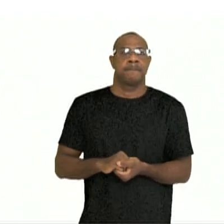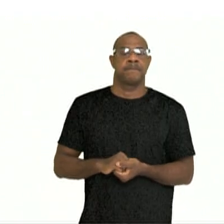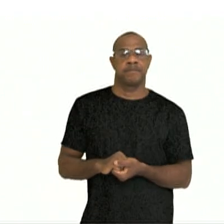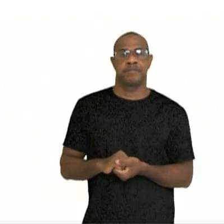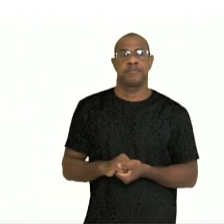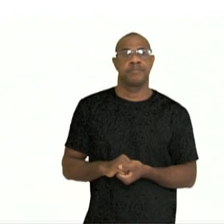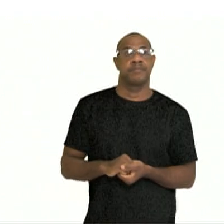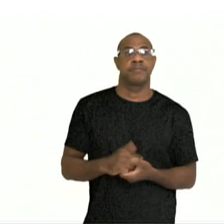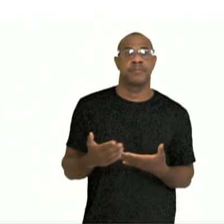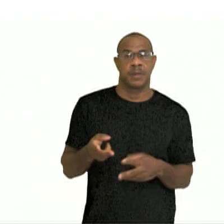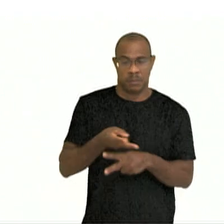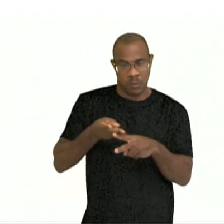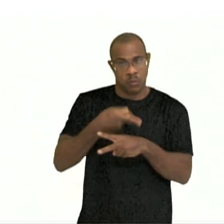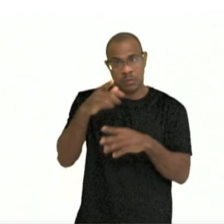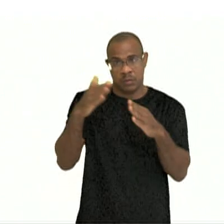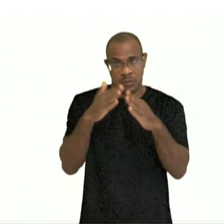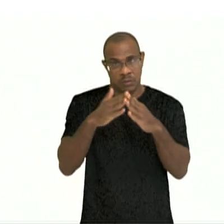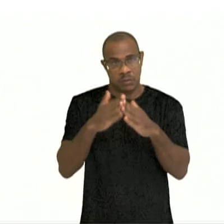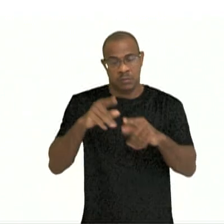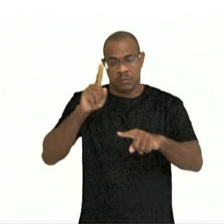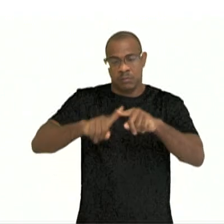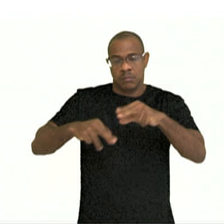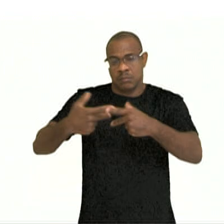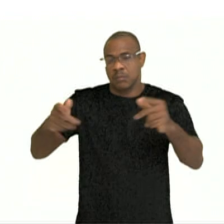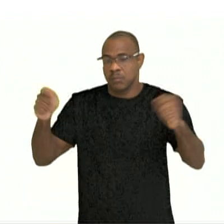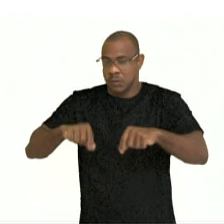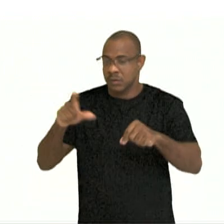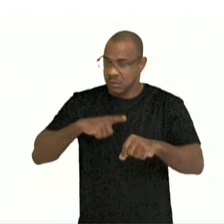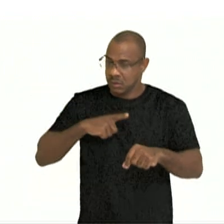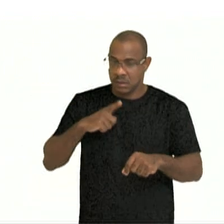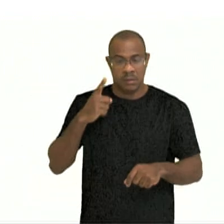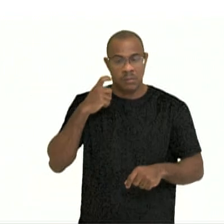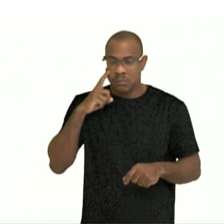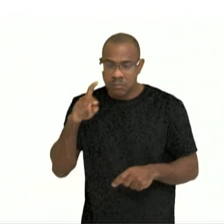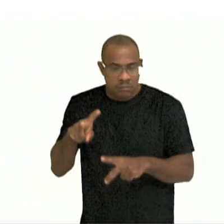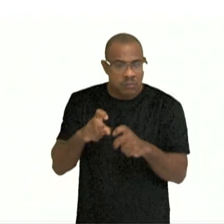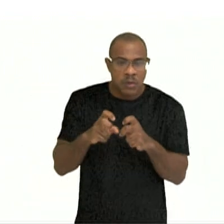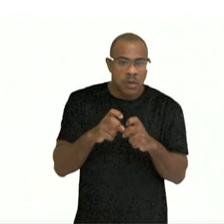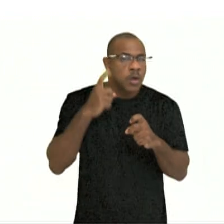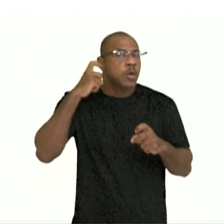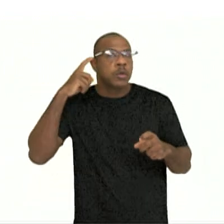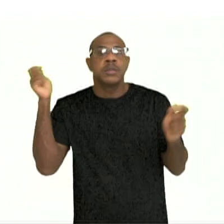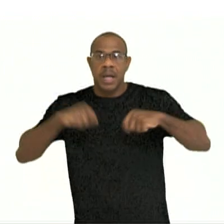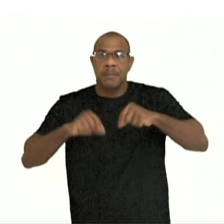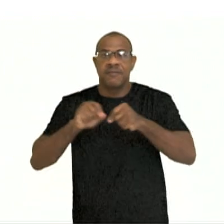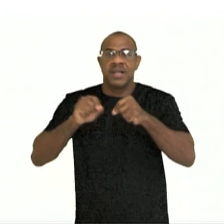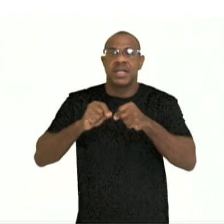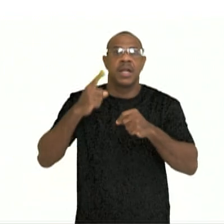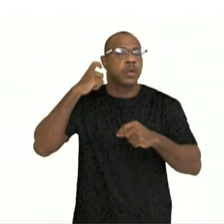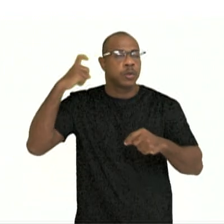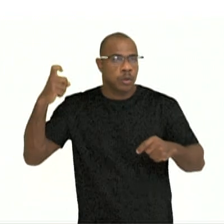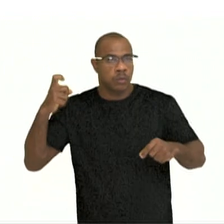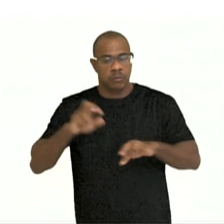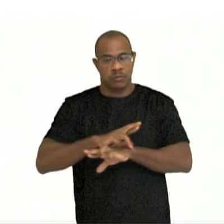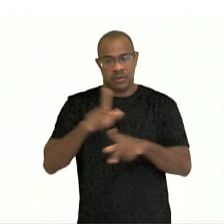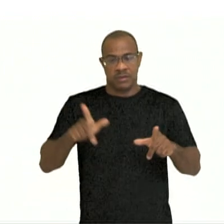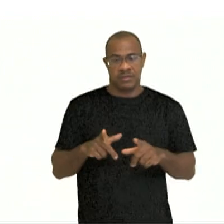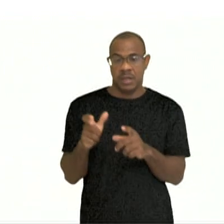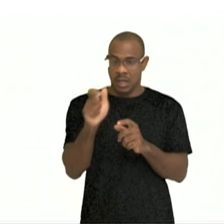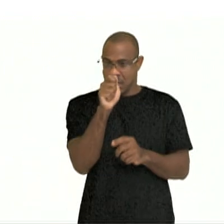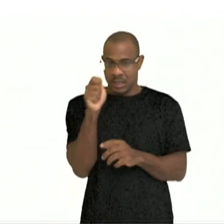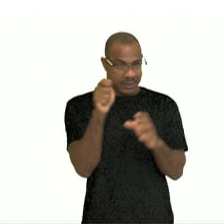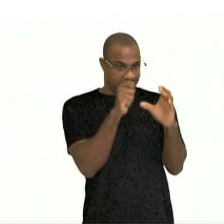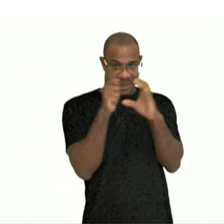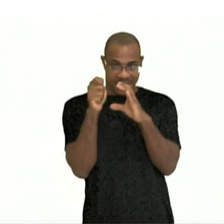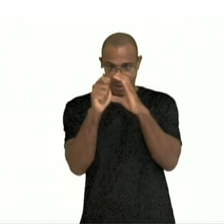hoje. Procure aí na sua casa por materiais que possam produzir um som diferente e crie uma sequência musical. Grave no seu celular e depois mostre